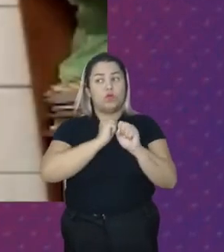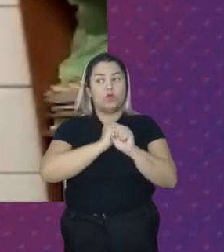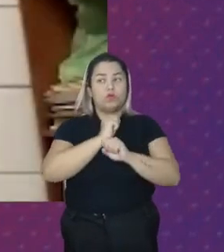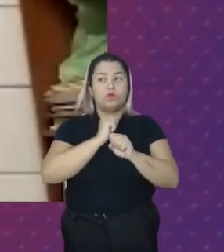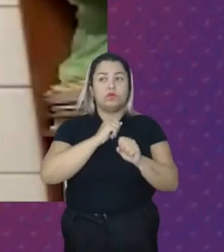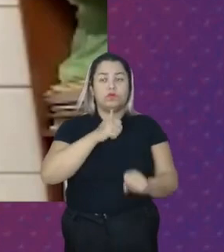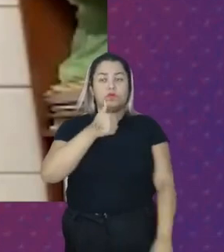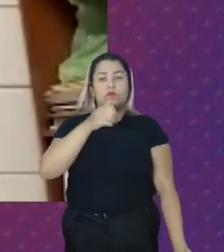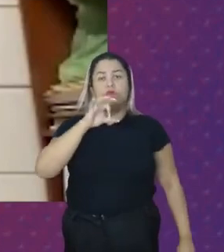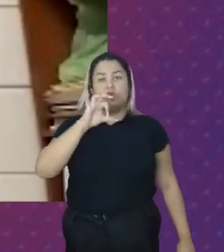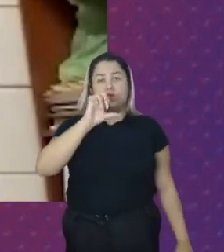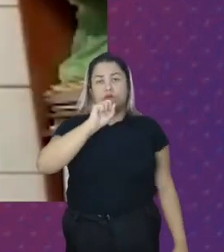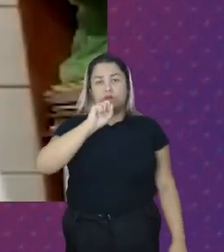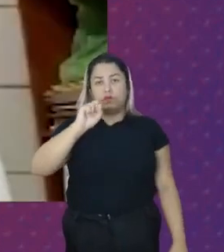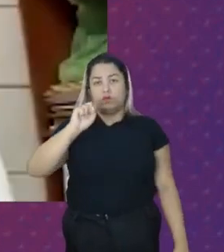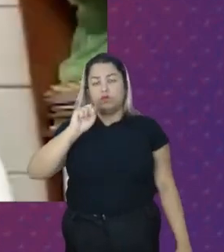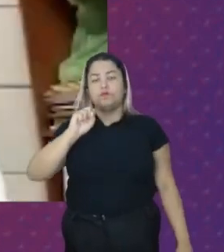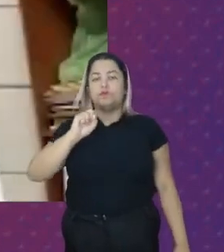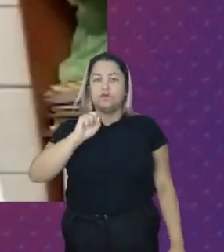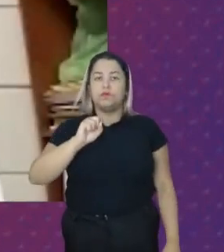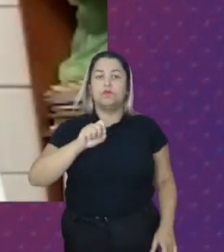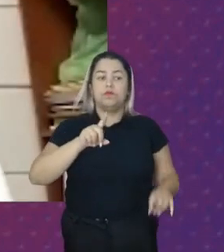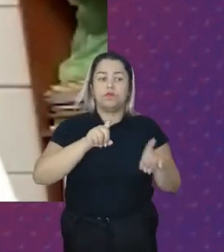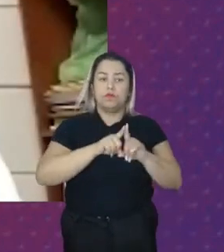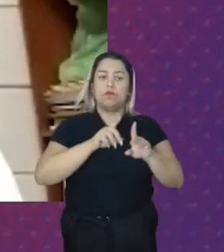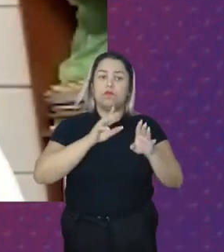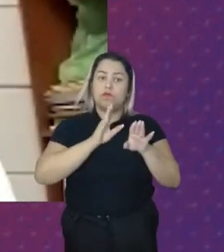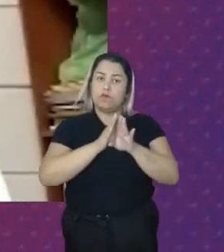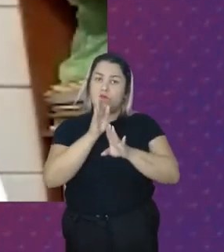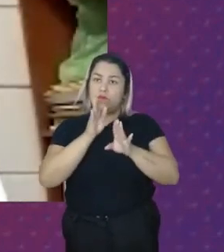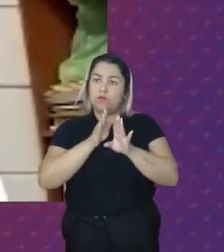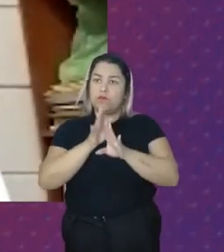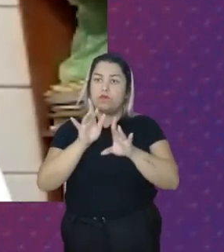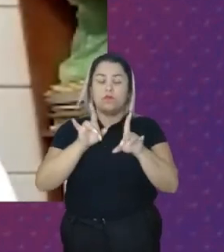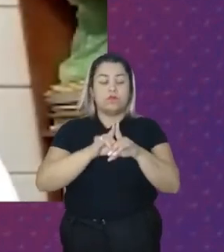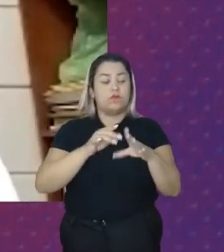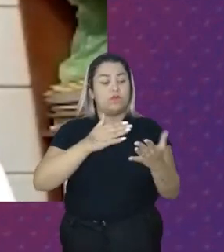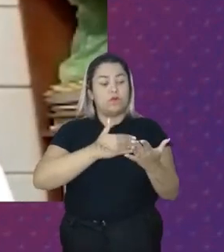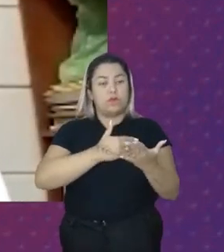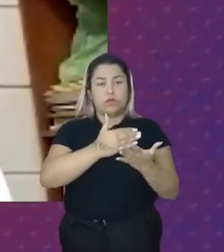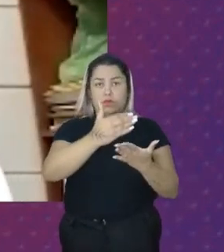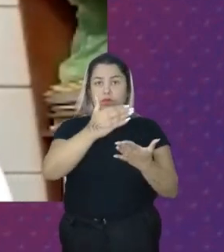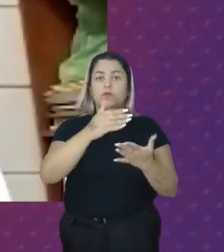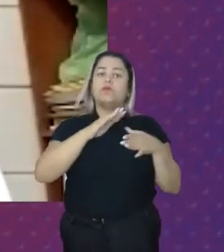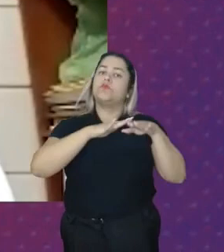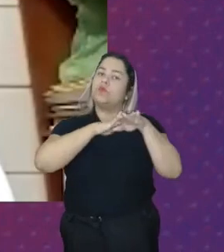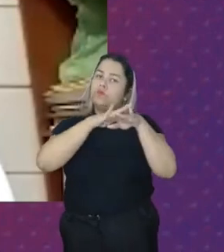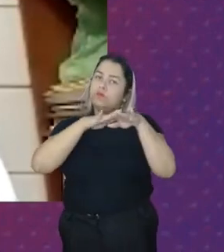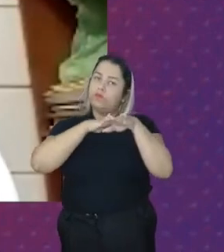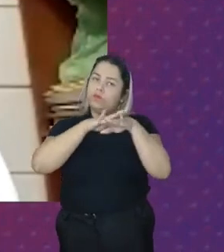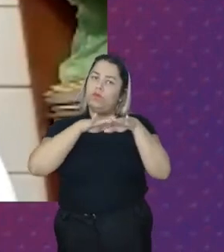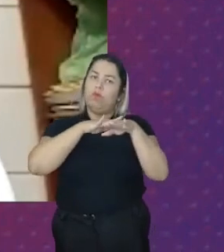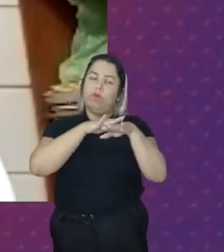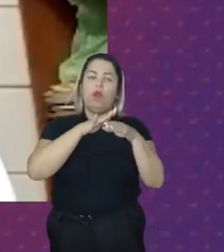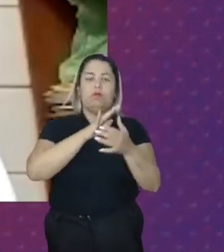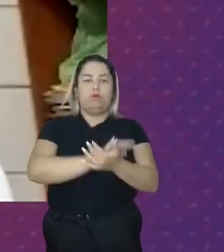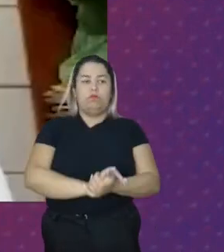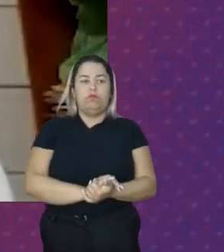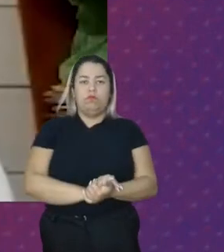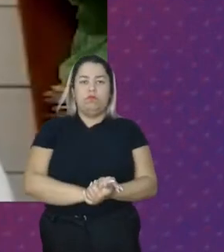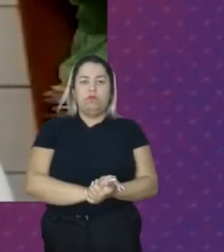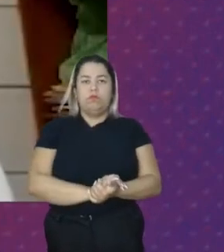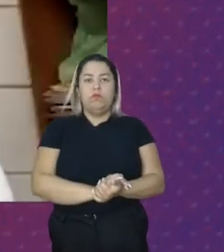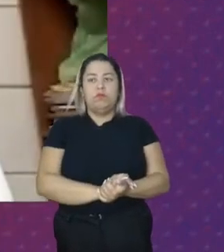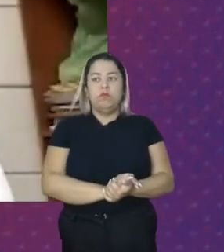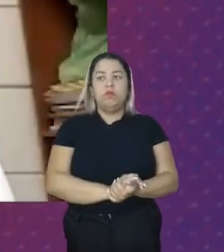1988 As dirigentes Elas começaram A conversar Com as bases E aí